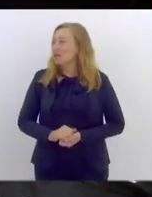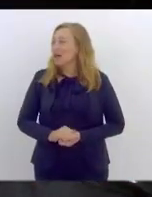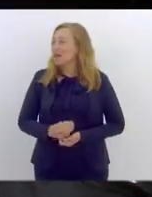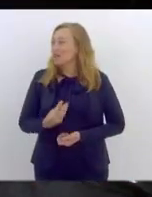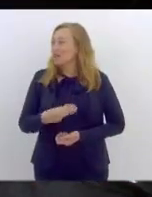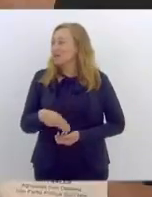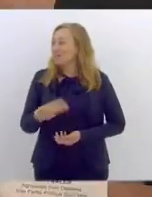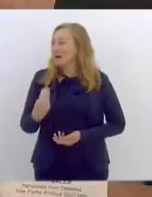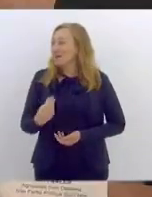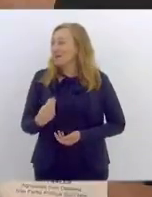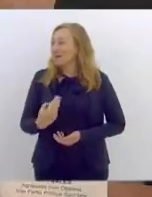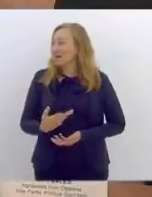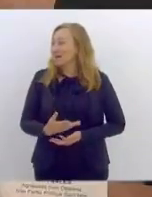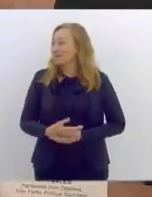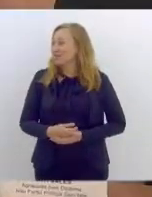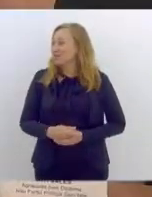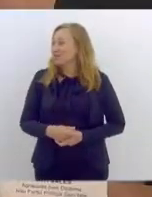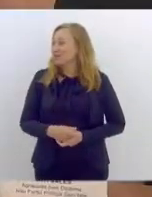Salve, Mônica